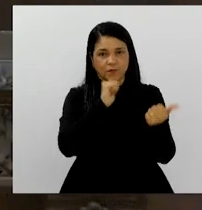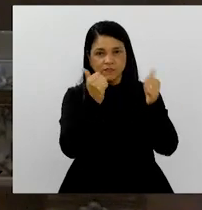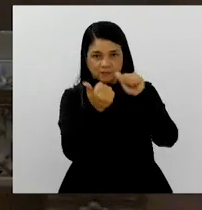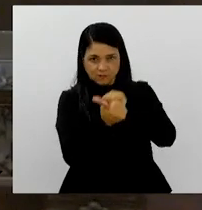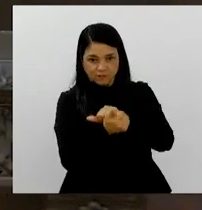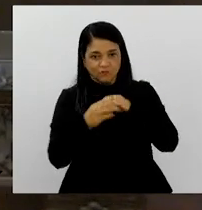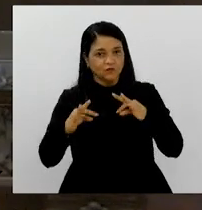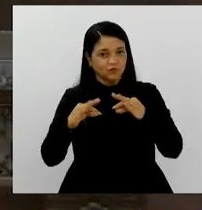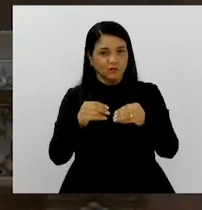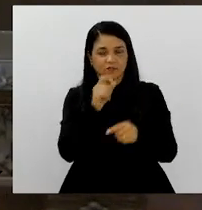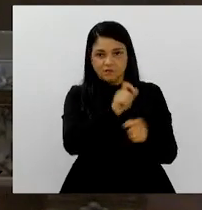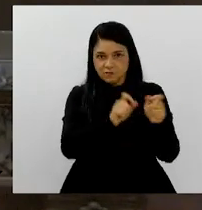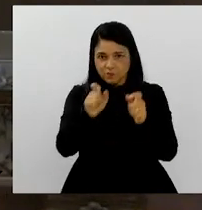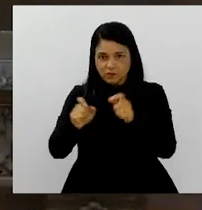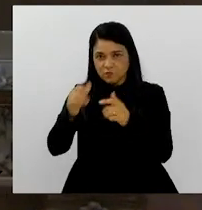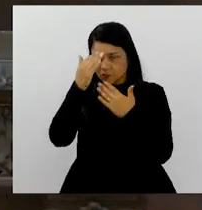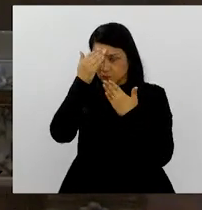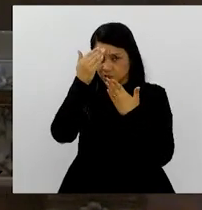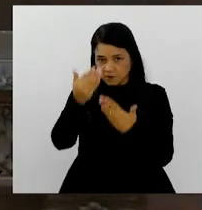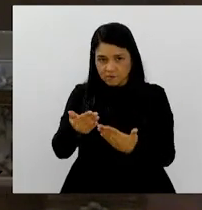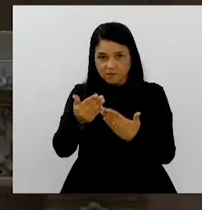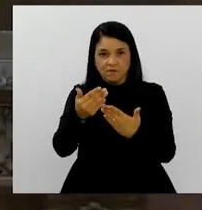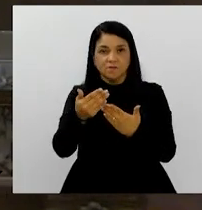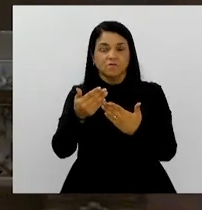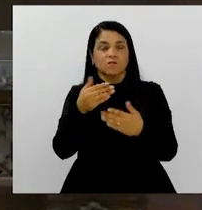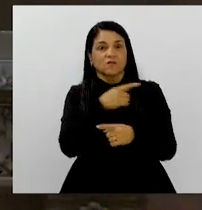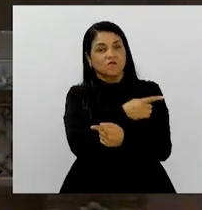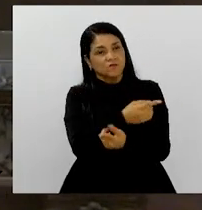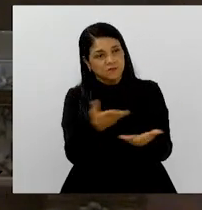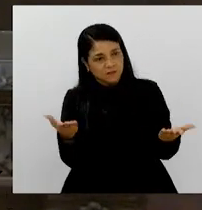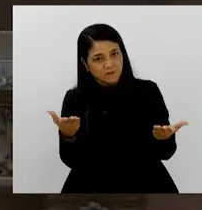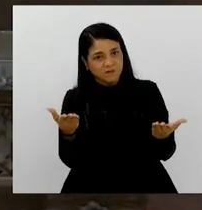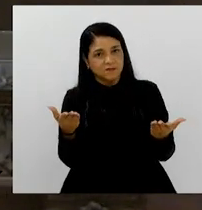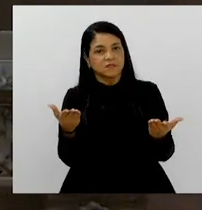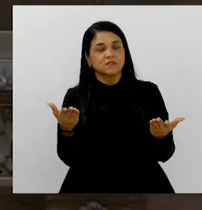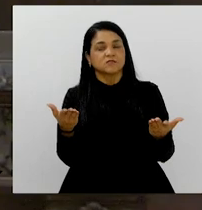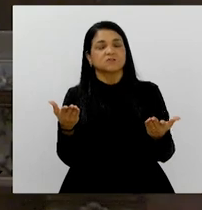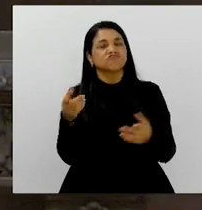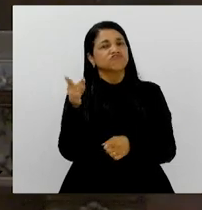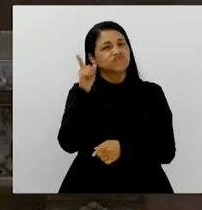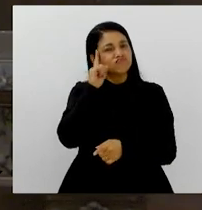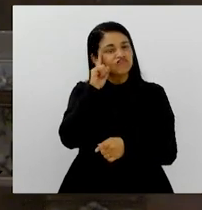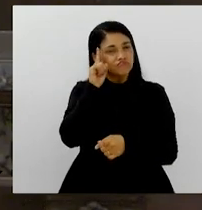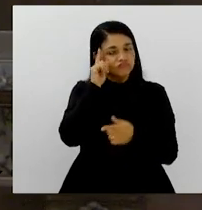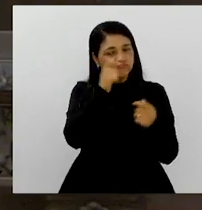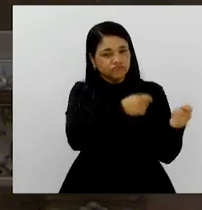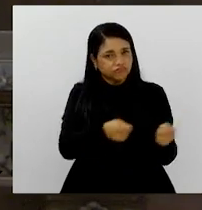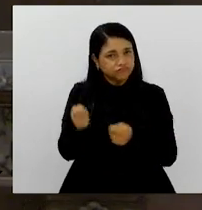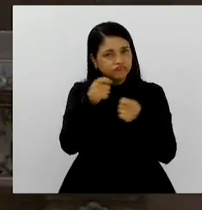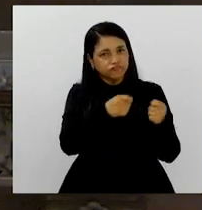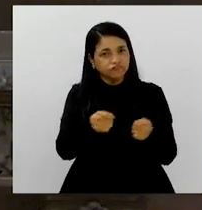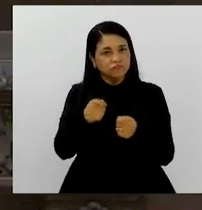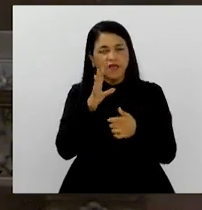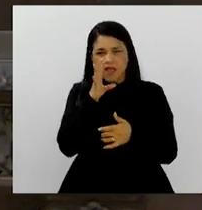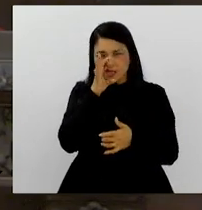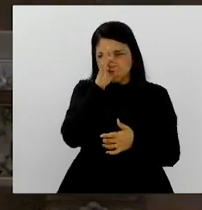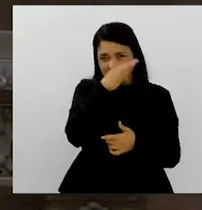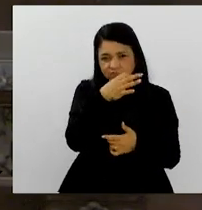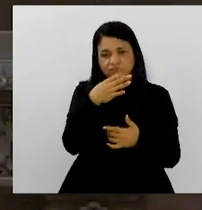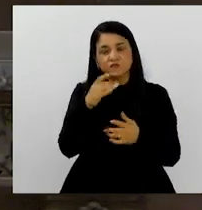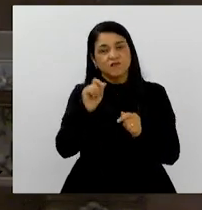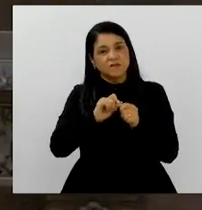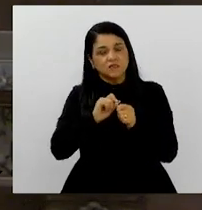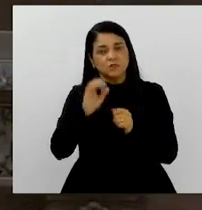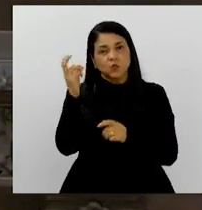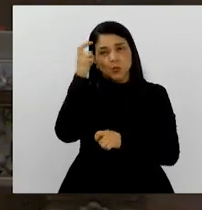Muito obrigado por vocês estarem no dia a dia resistindo, fazendo cultura